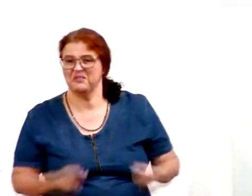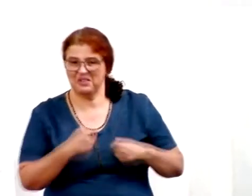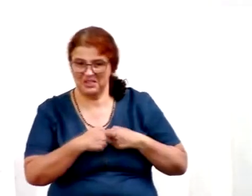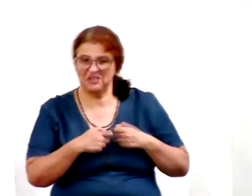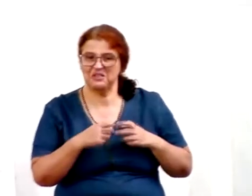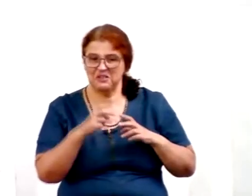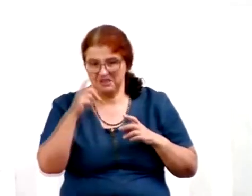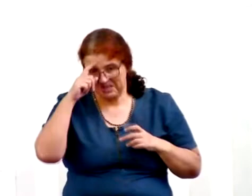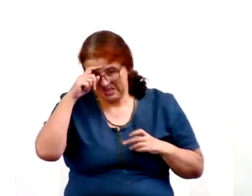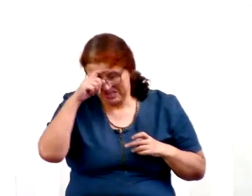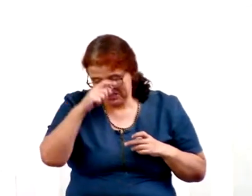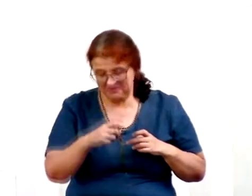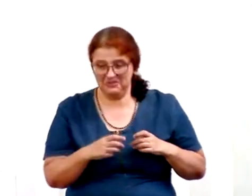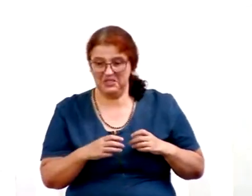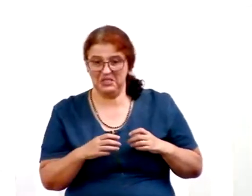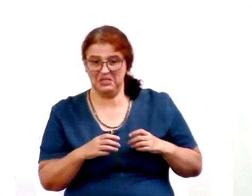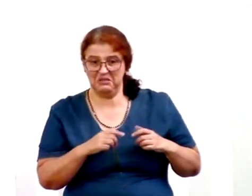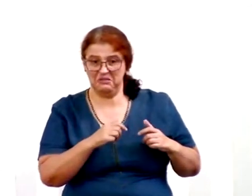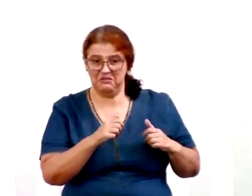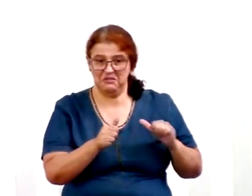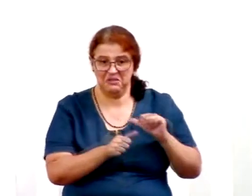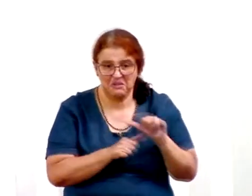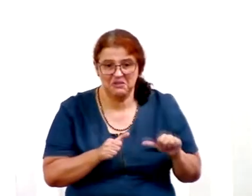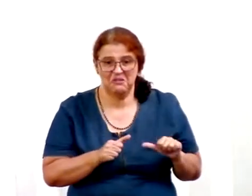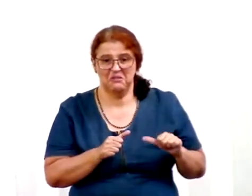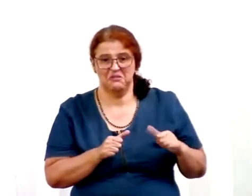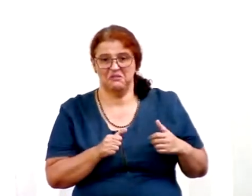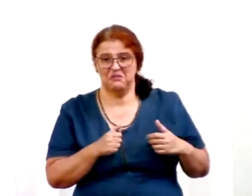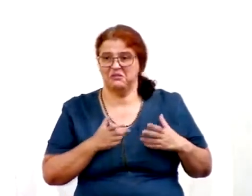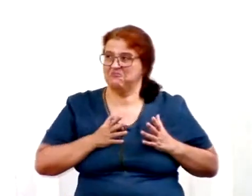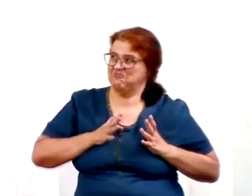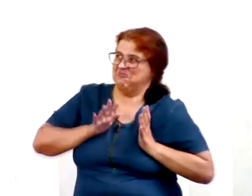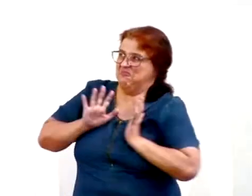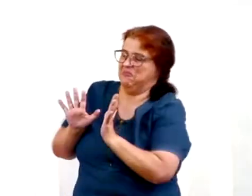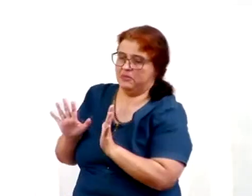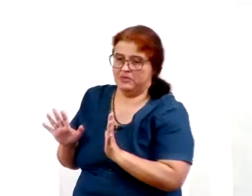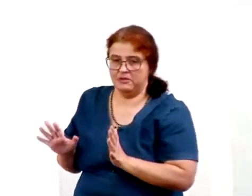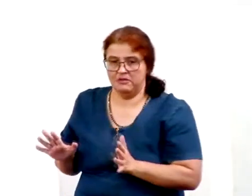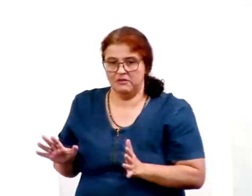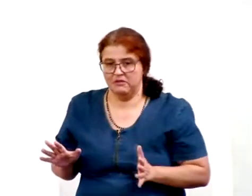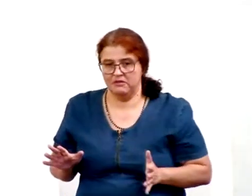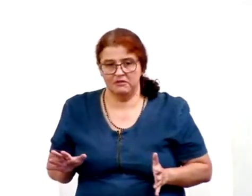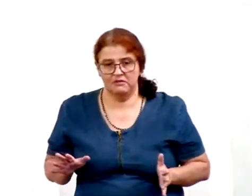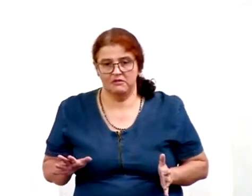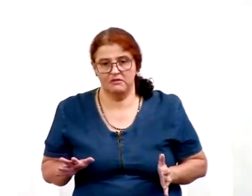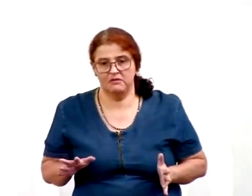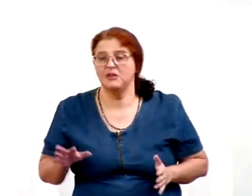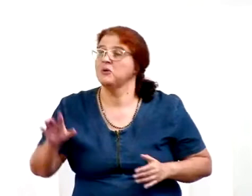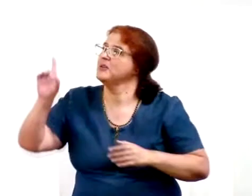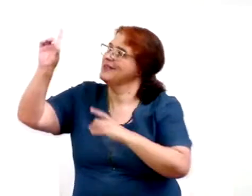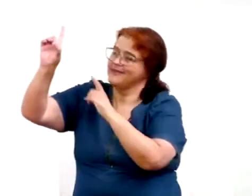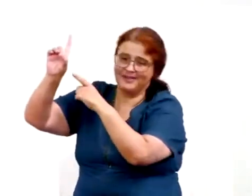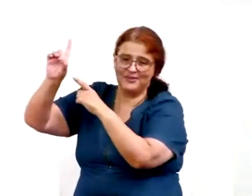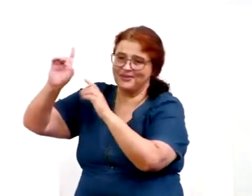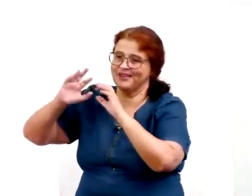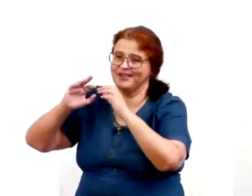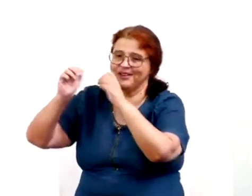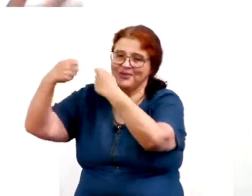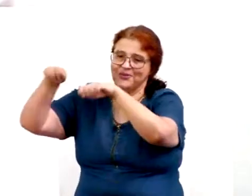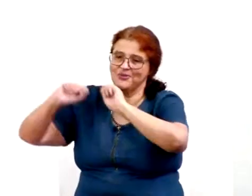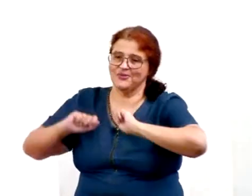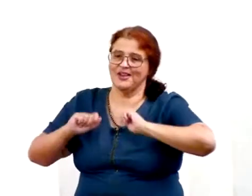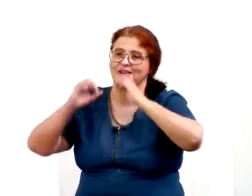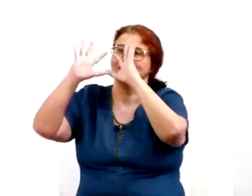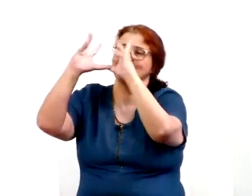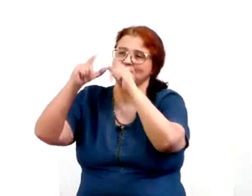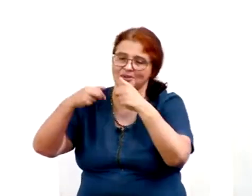rebelde com Deus da providência, com Deus que provê todas as coisas, como diz Davi escrevendo o